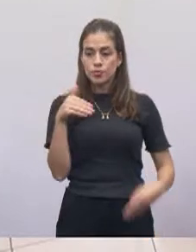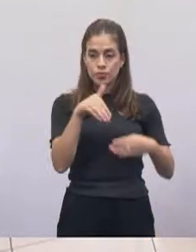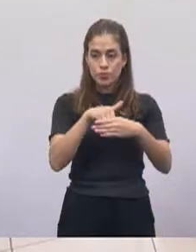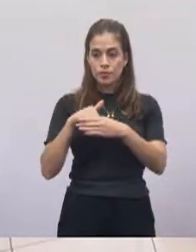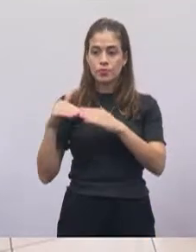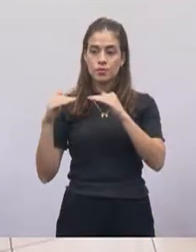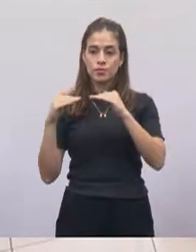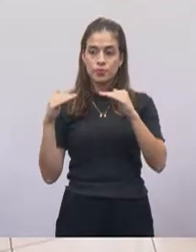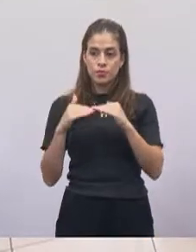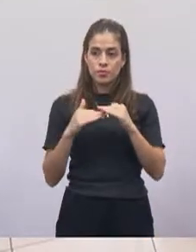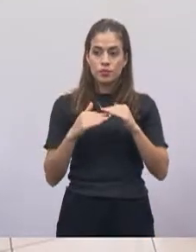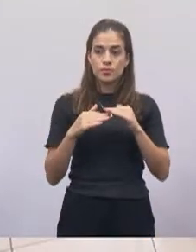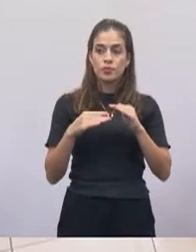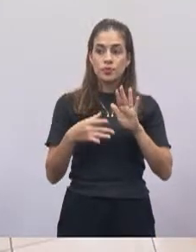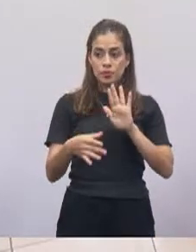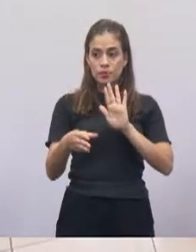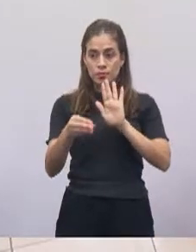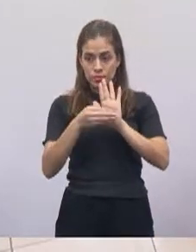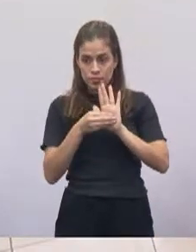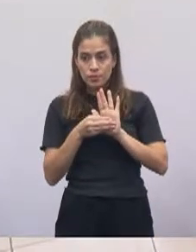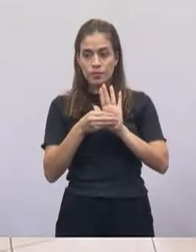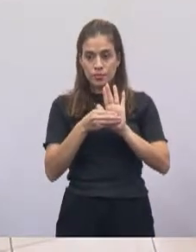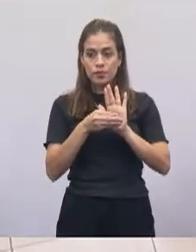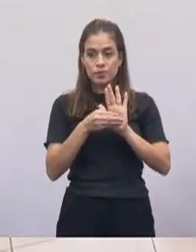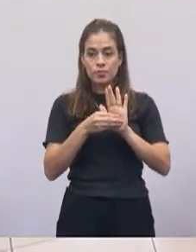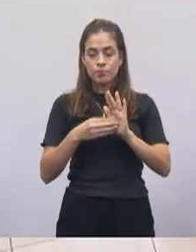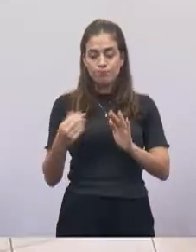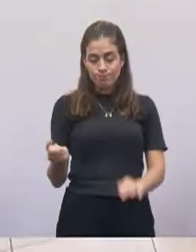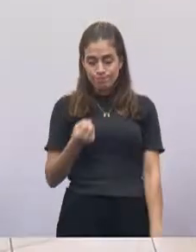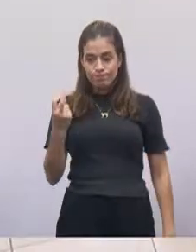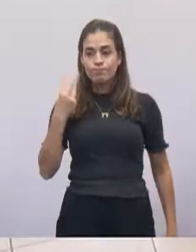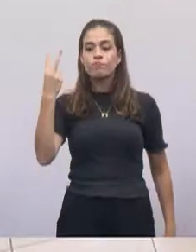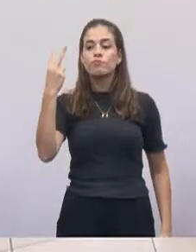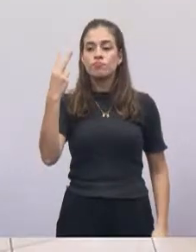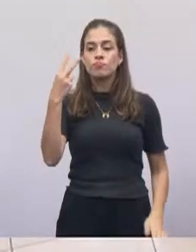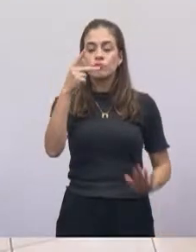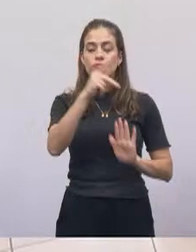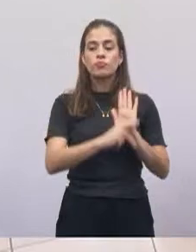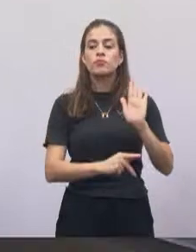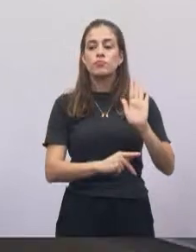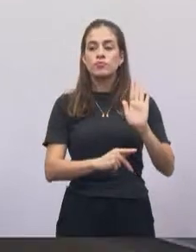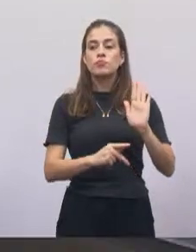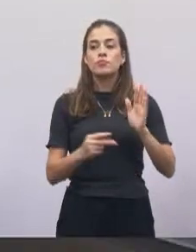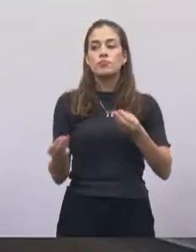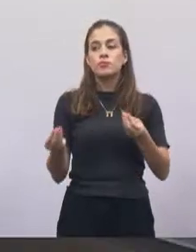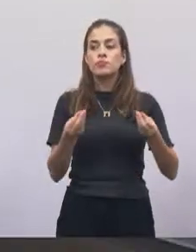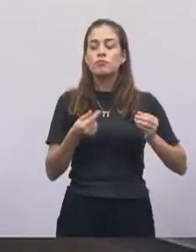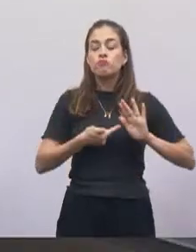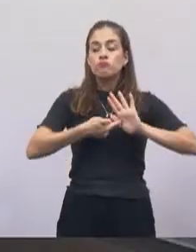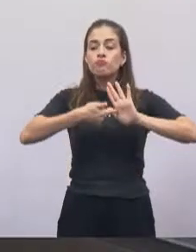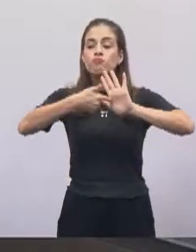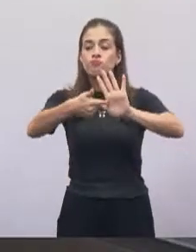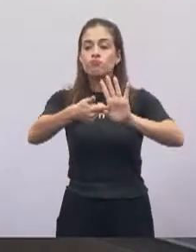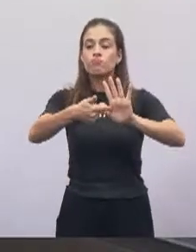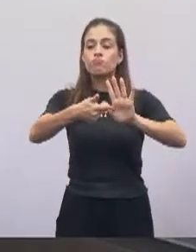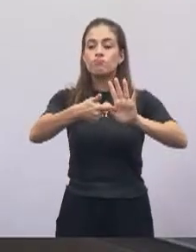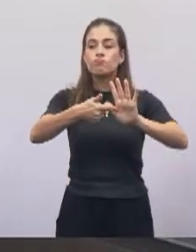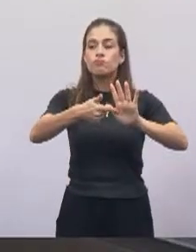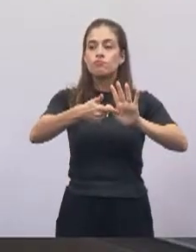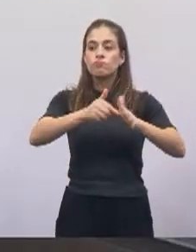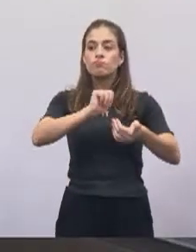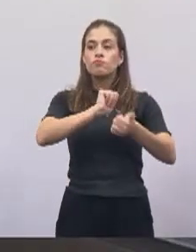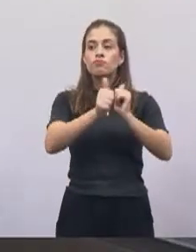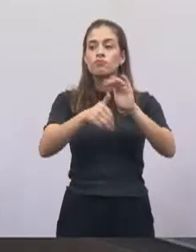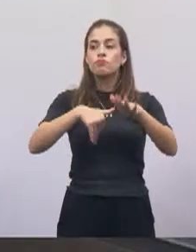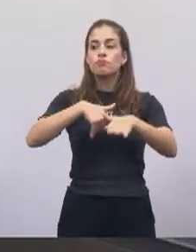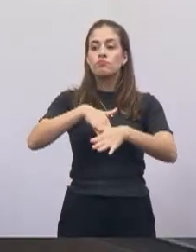também por ter contribuído na emenda que vai enriquecer ainda mais o nosso projeto. Essa é uma forma da gente dar uma visibilidade para o futebol